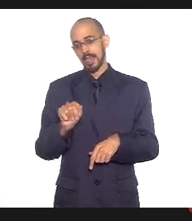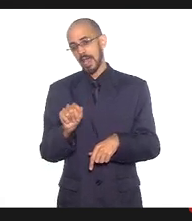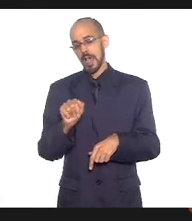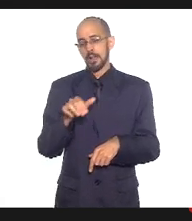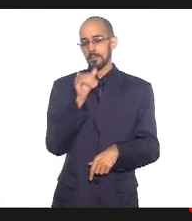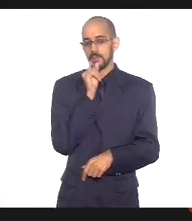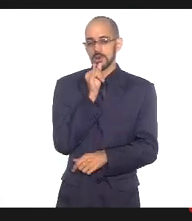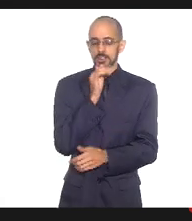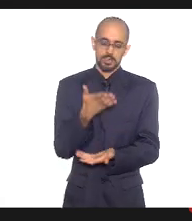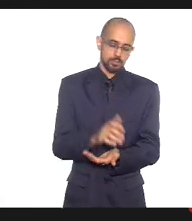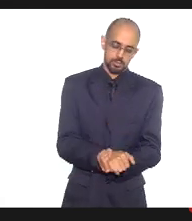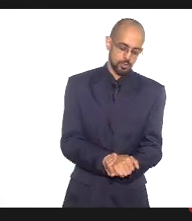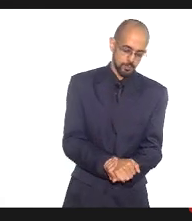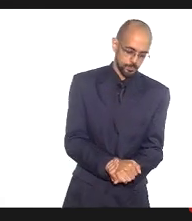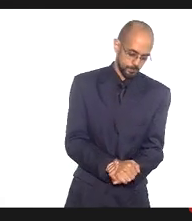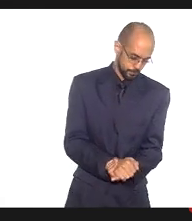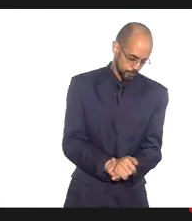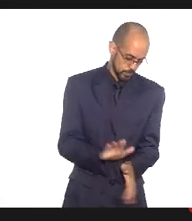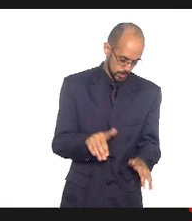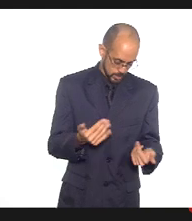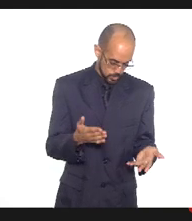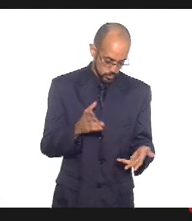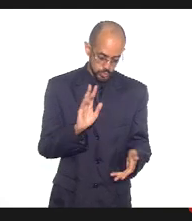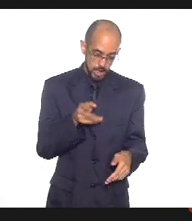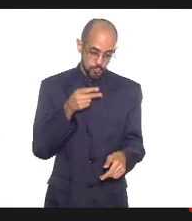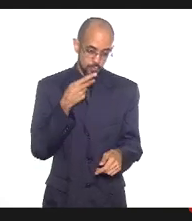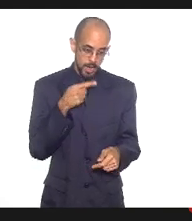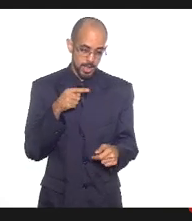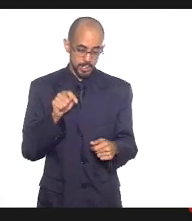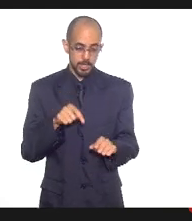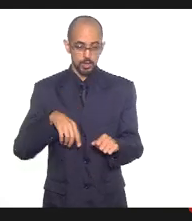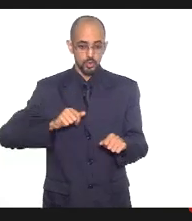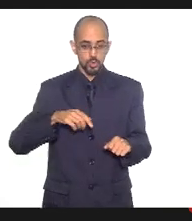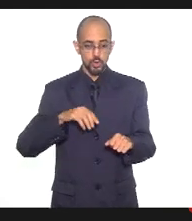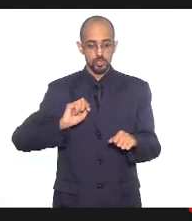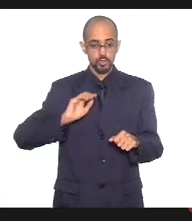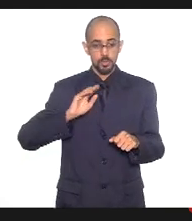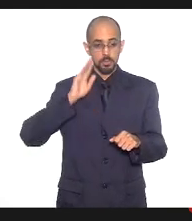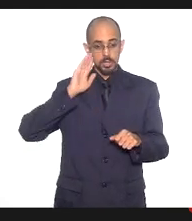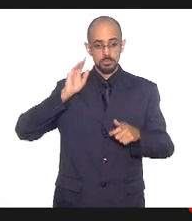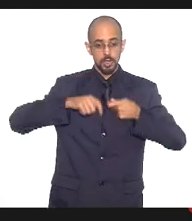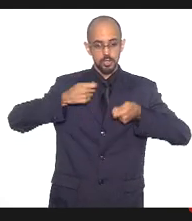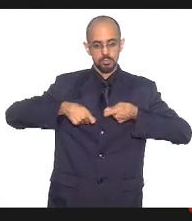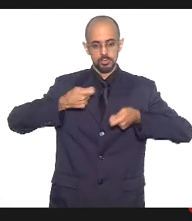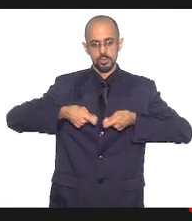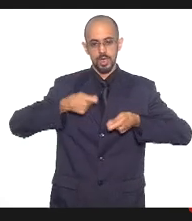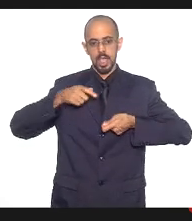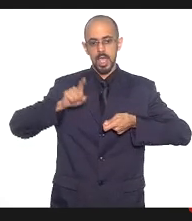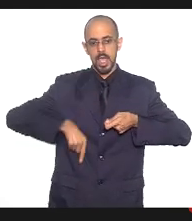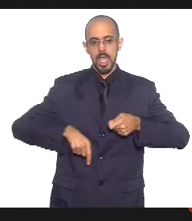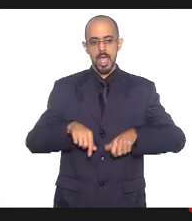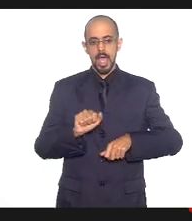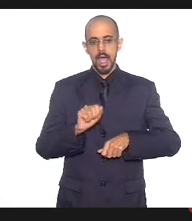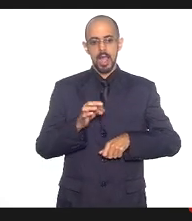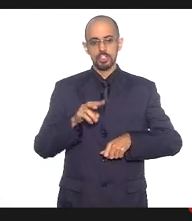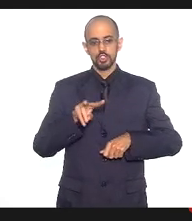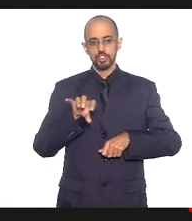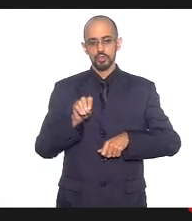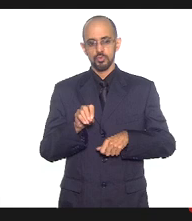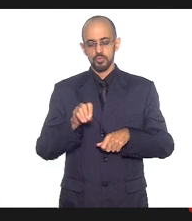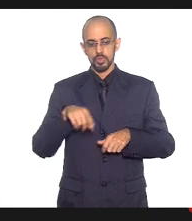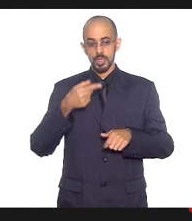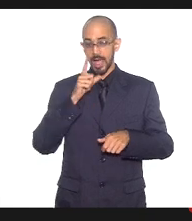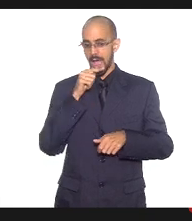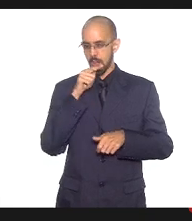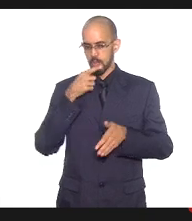Como eu já comentei aqui, o nosso portfólio é principalmente constituído de ativos em águas profundas,